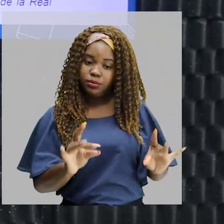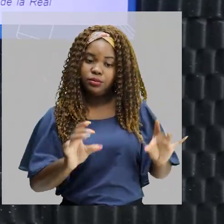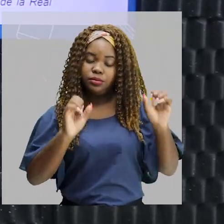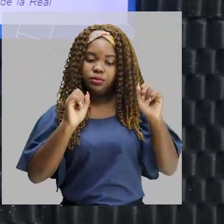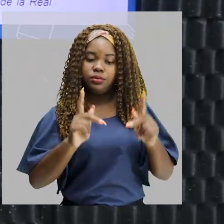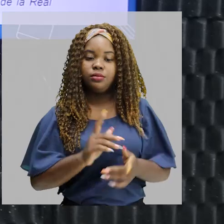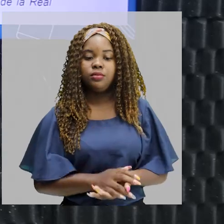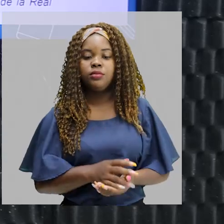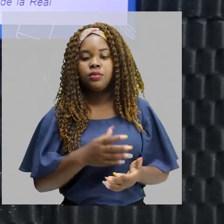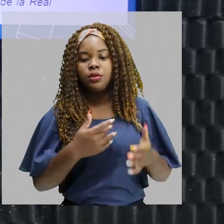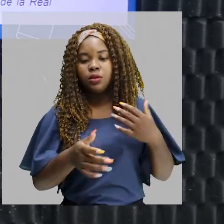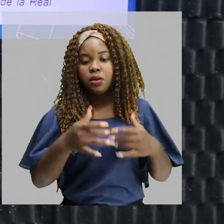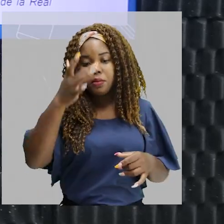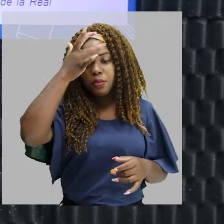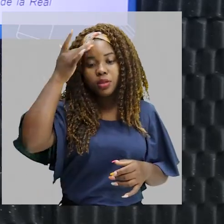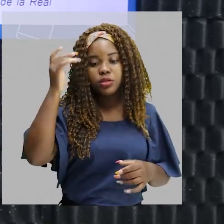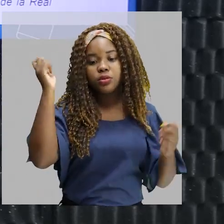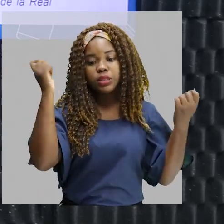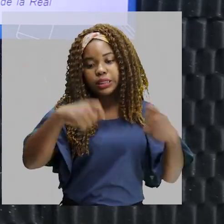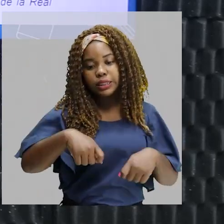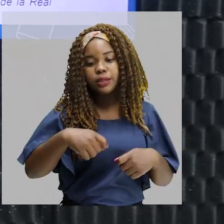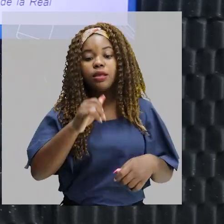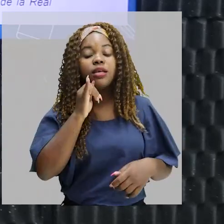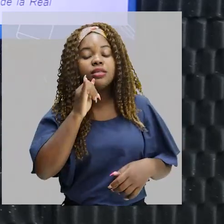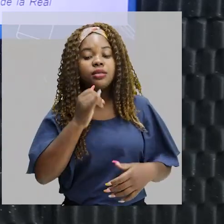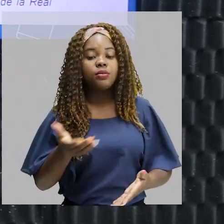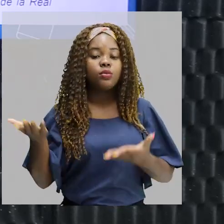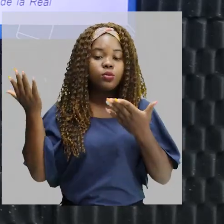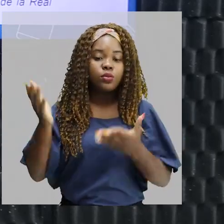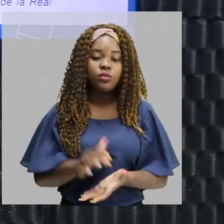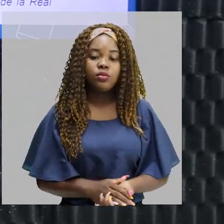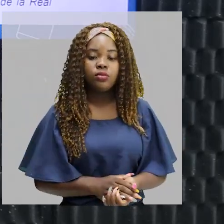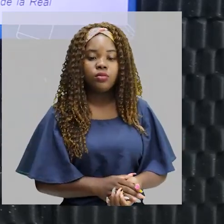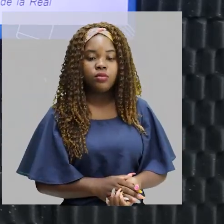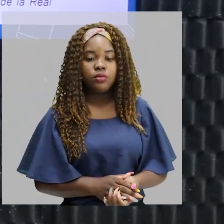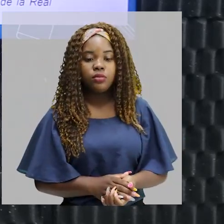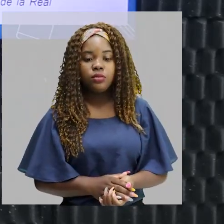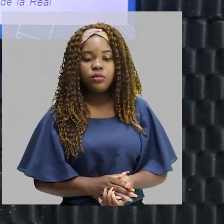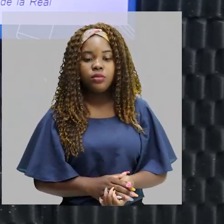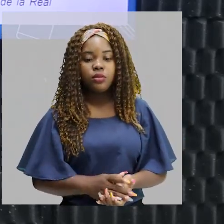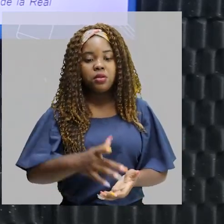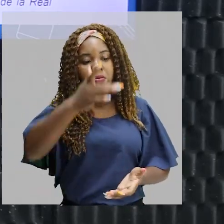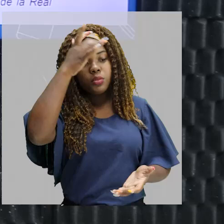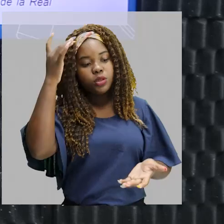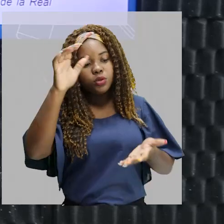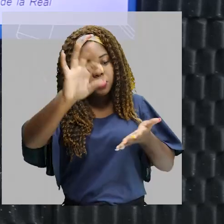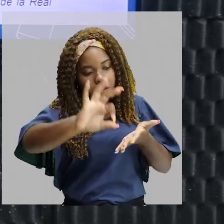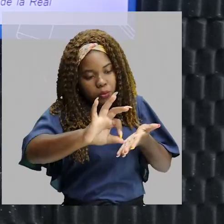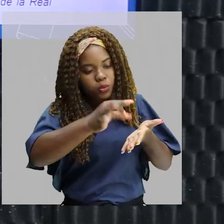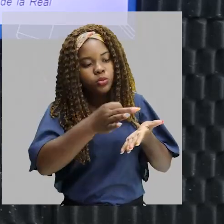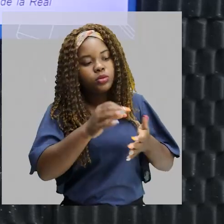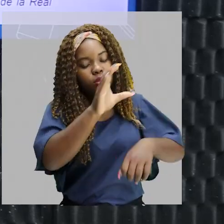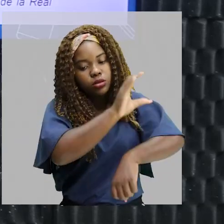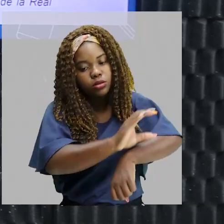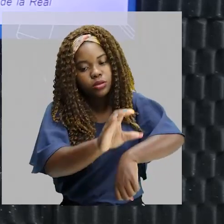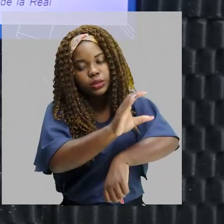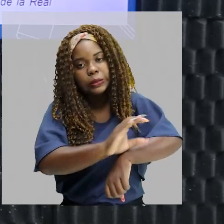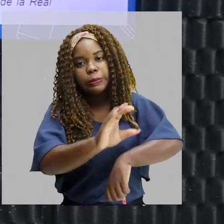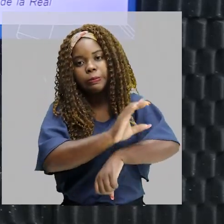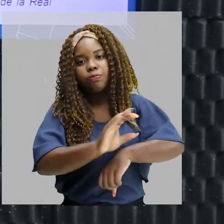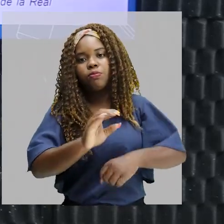Então, qualquer pessoa pode matricular-se no curso. Qualquer persona